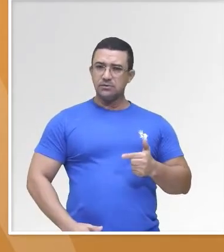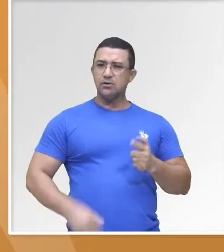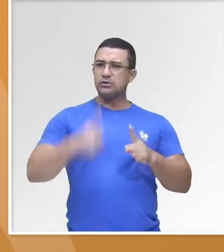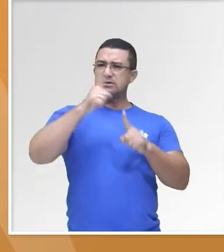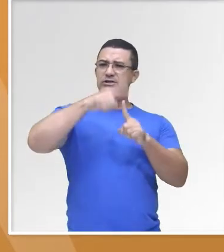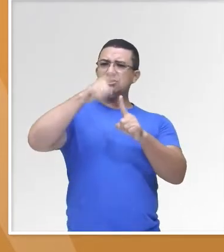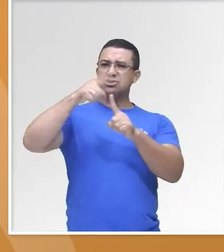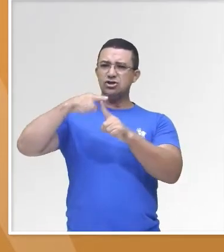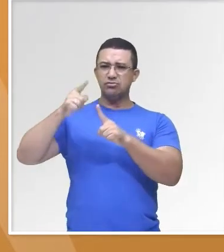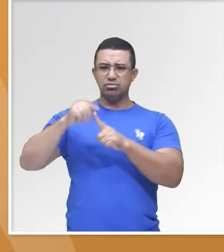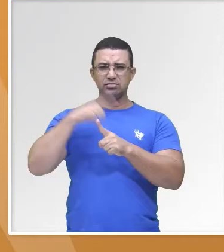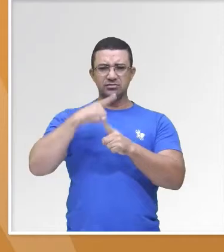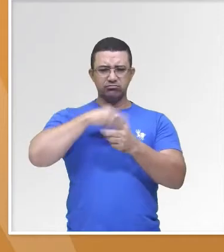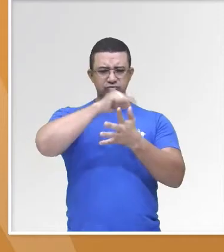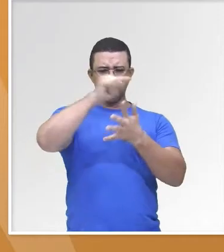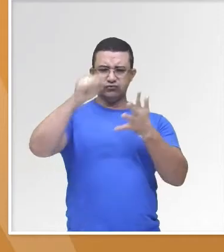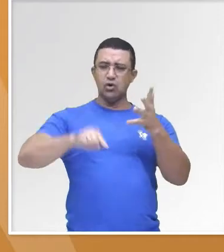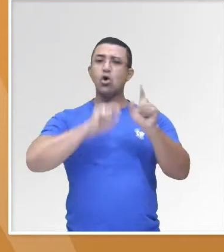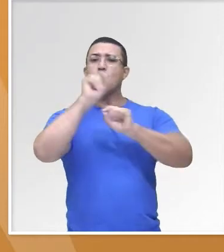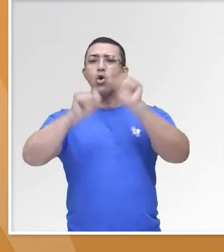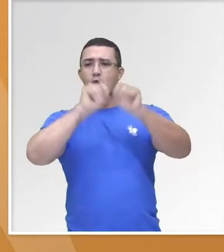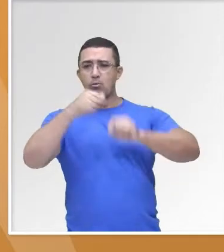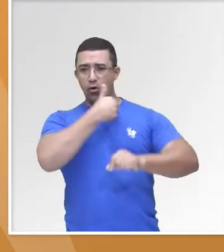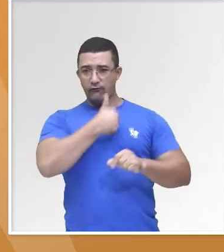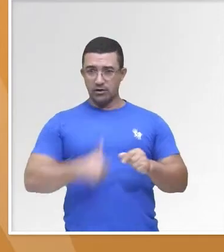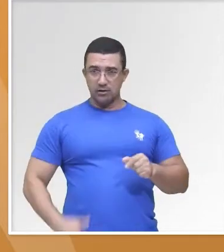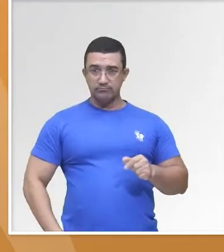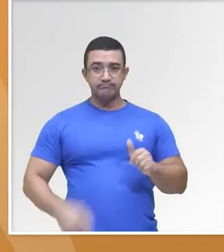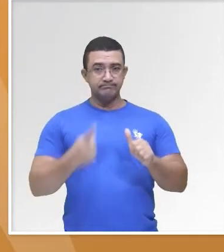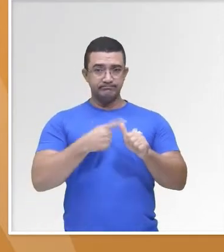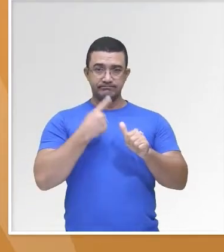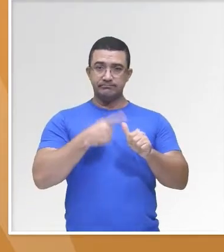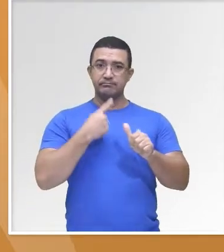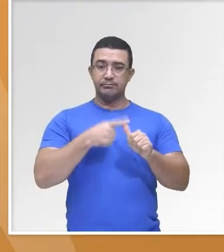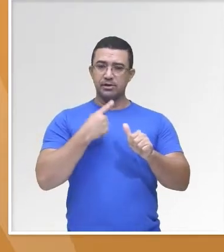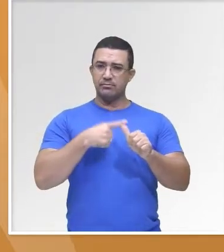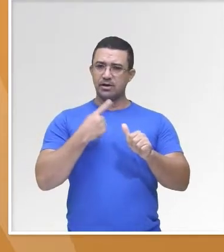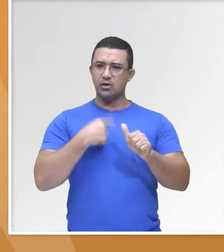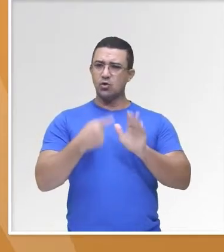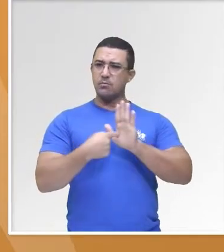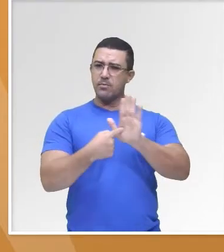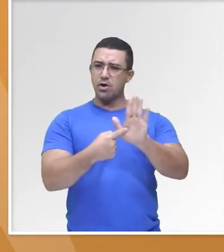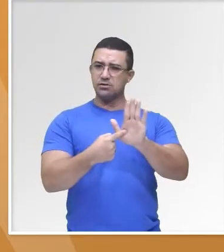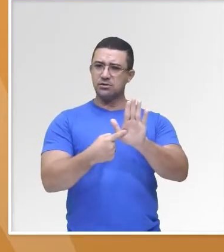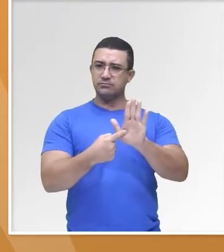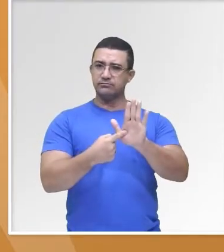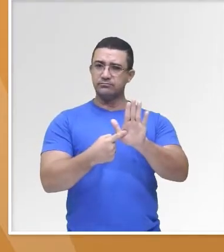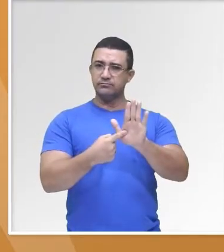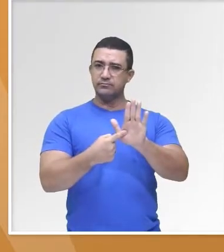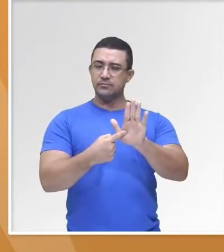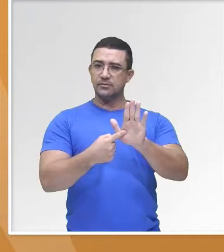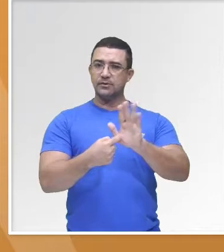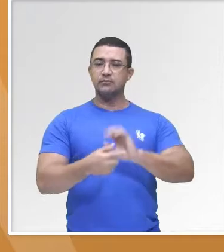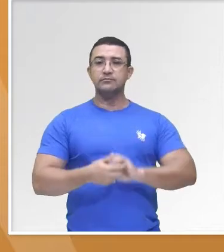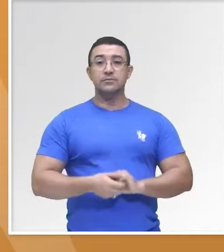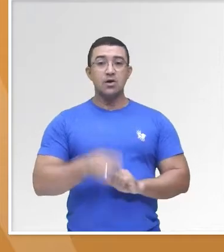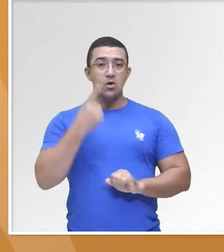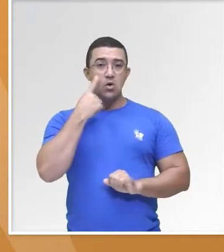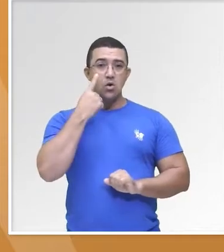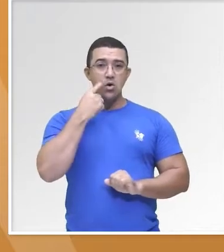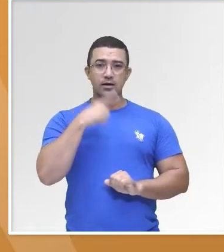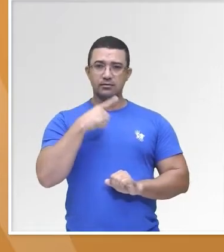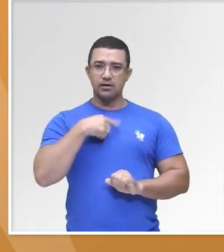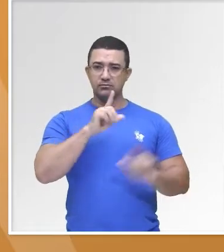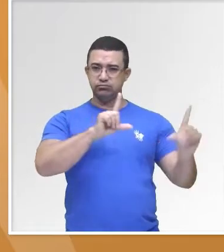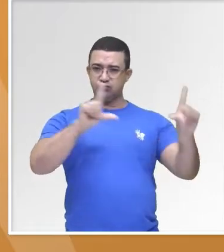governar. Então é essa a primeira reflexão que ele traz como transformador. E aí ao lado, vocês viram, tem a